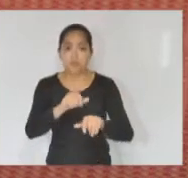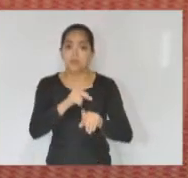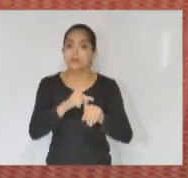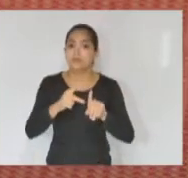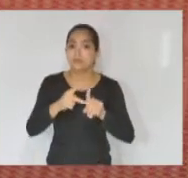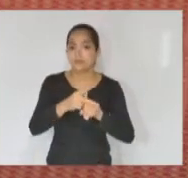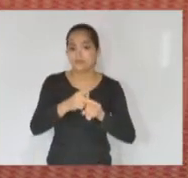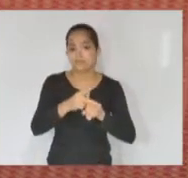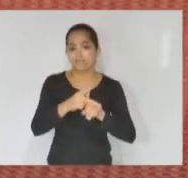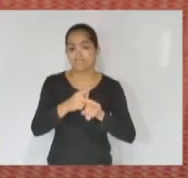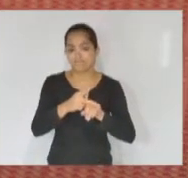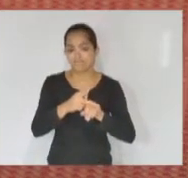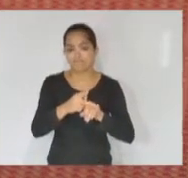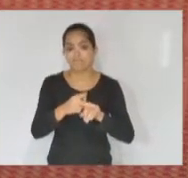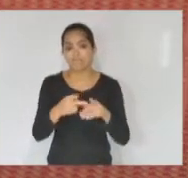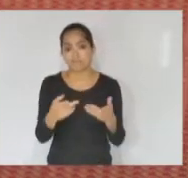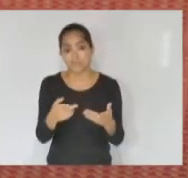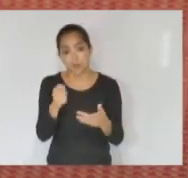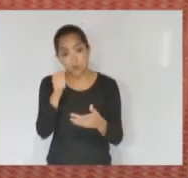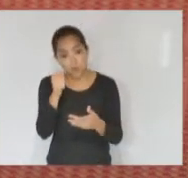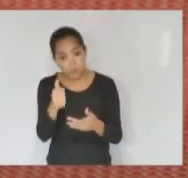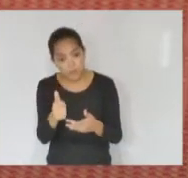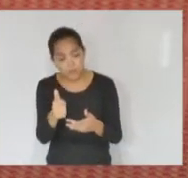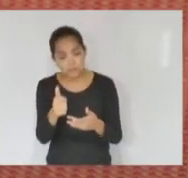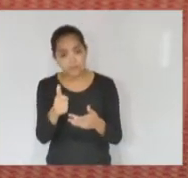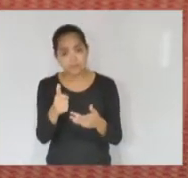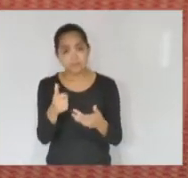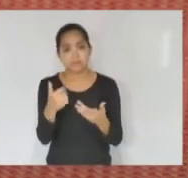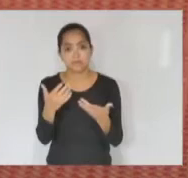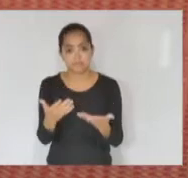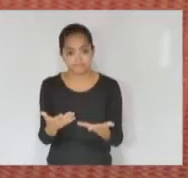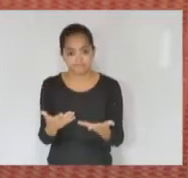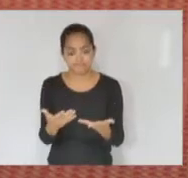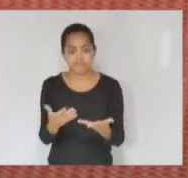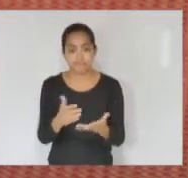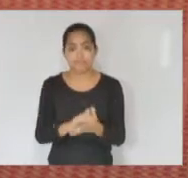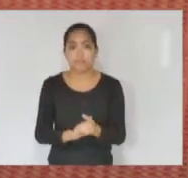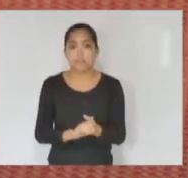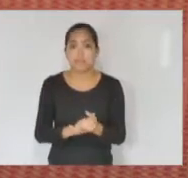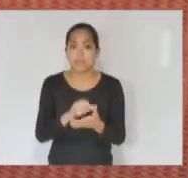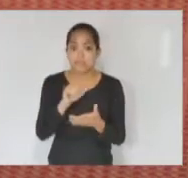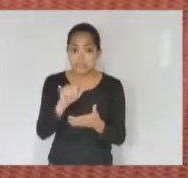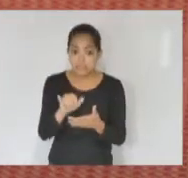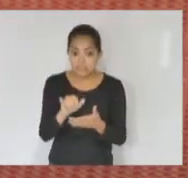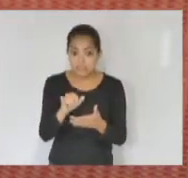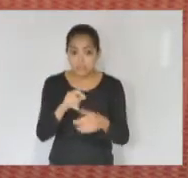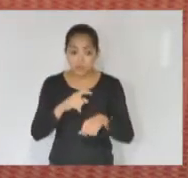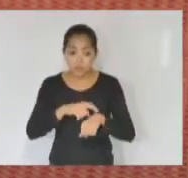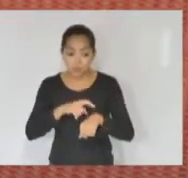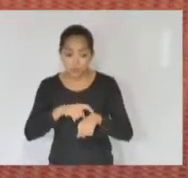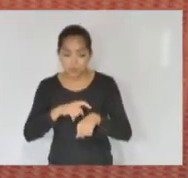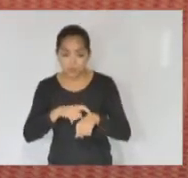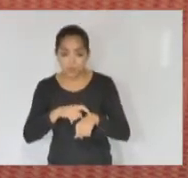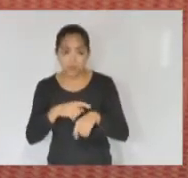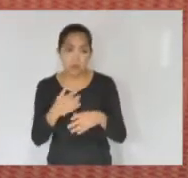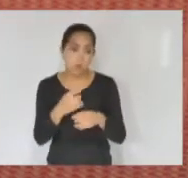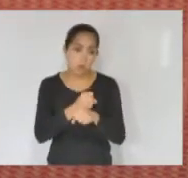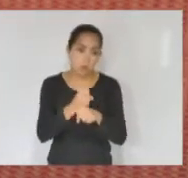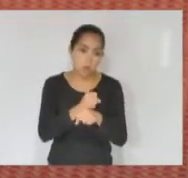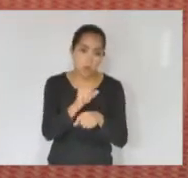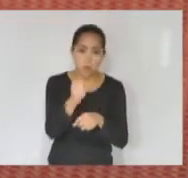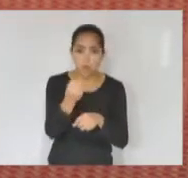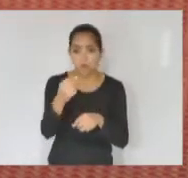Isso que nós estamos caminhando. E não a passos curtos, a passos largos. Se for olhar em tempo de Estado, 8, 9, 10